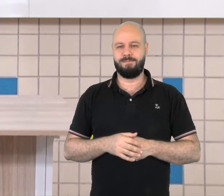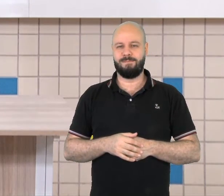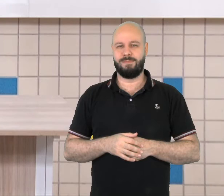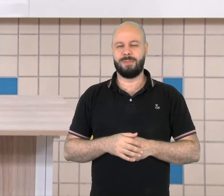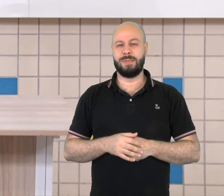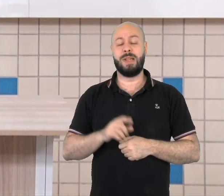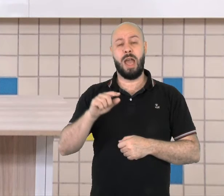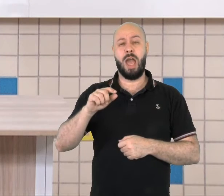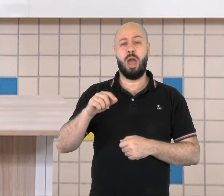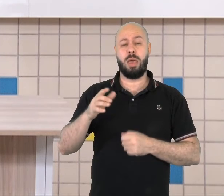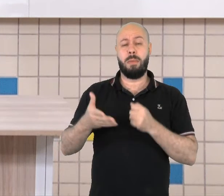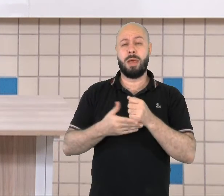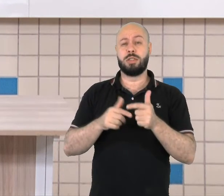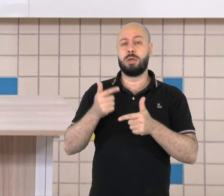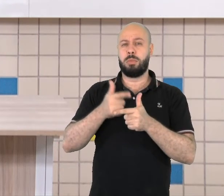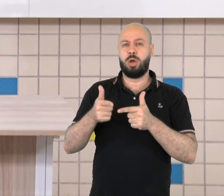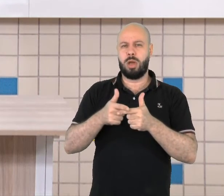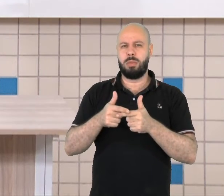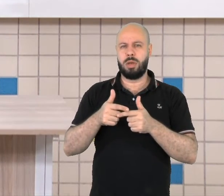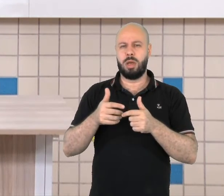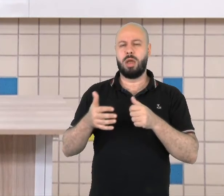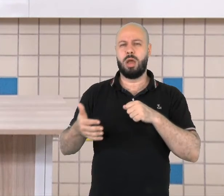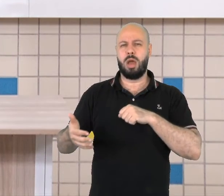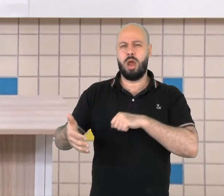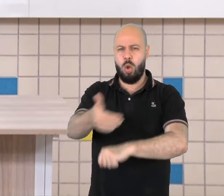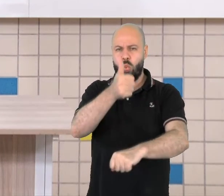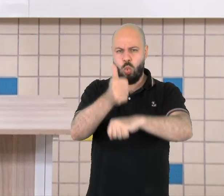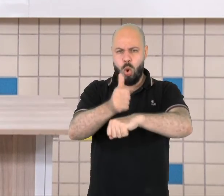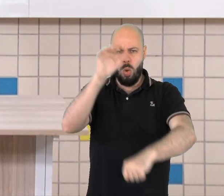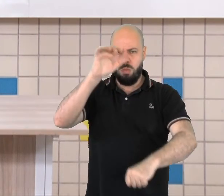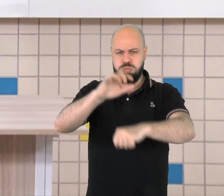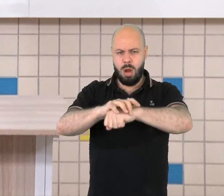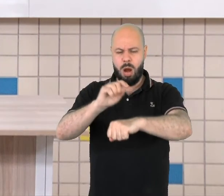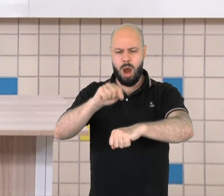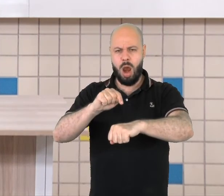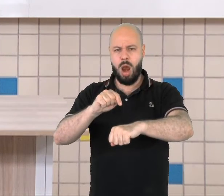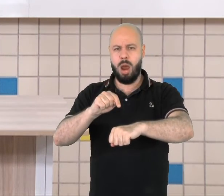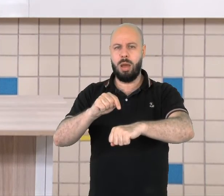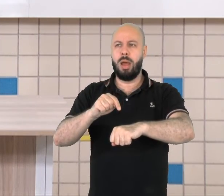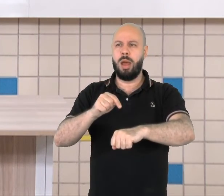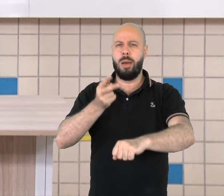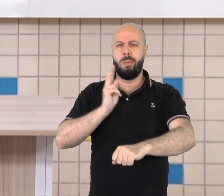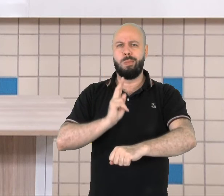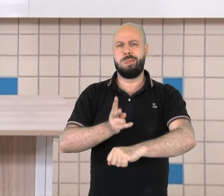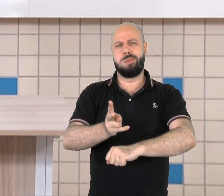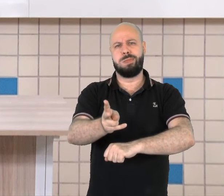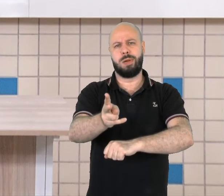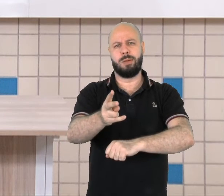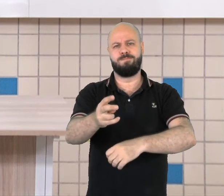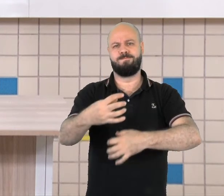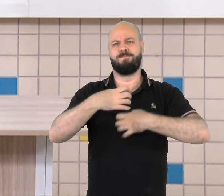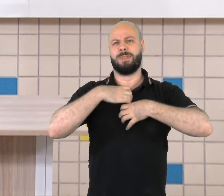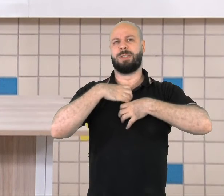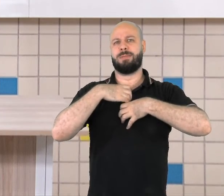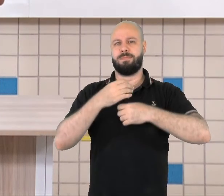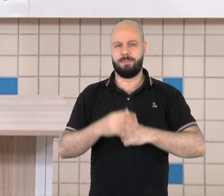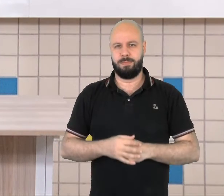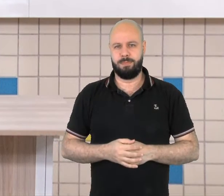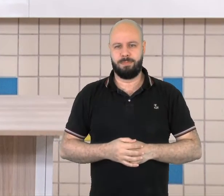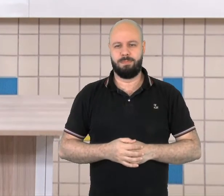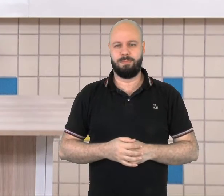problemas que o colonialismo e o imperialismo traz e ainda deixa para a gente muito marcado, tá?